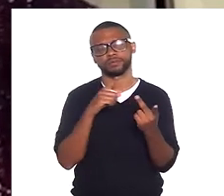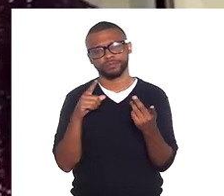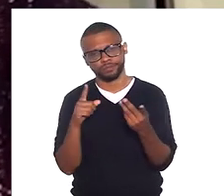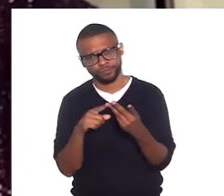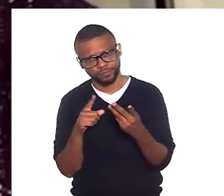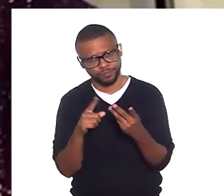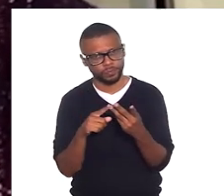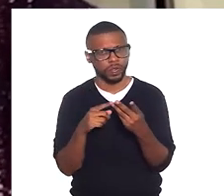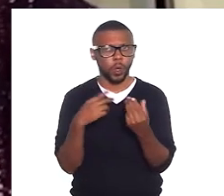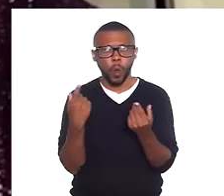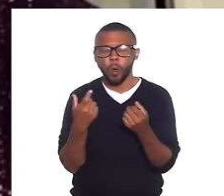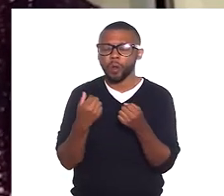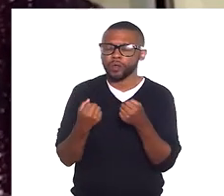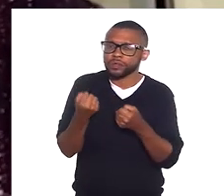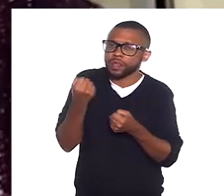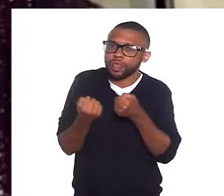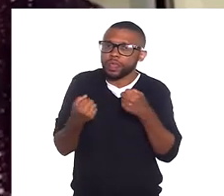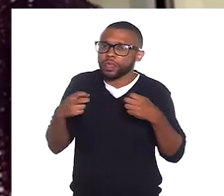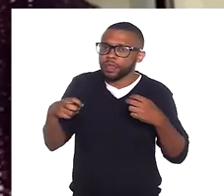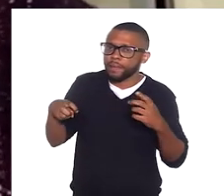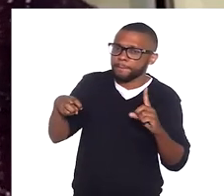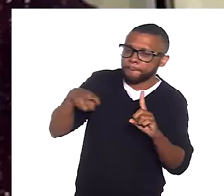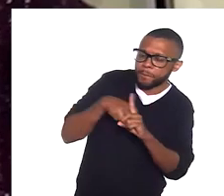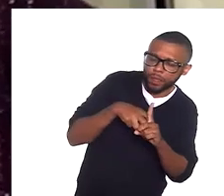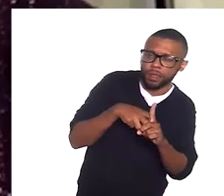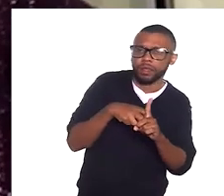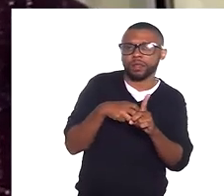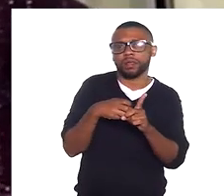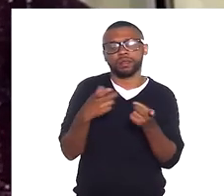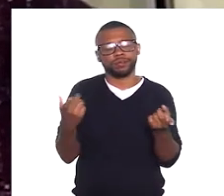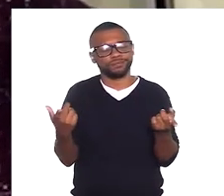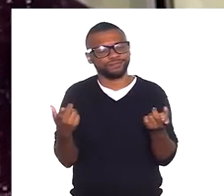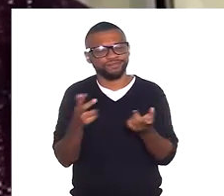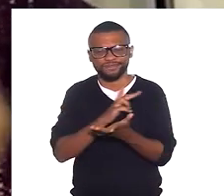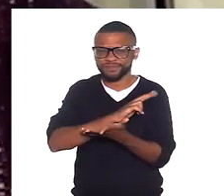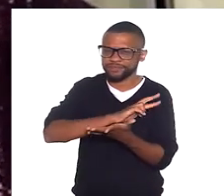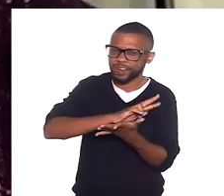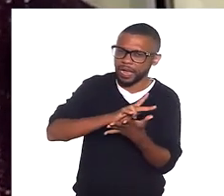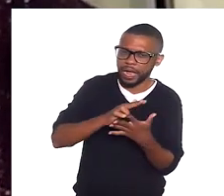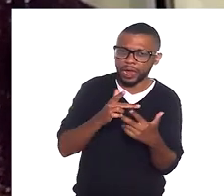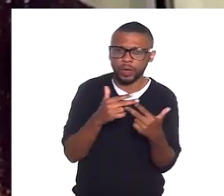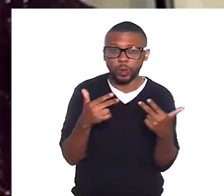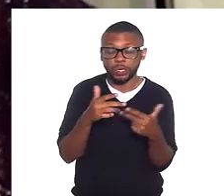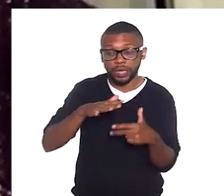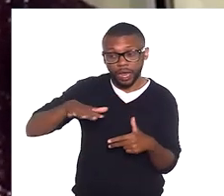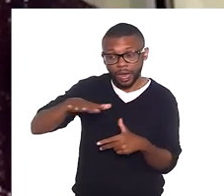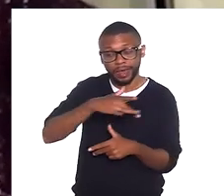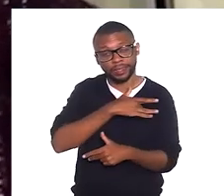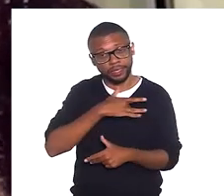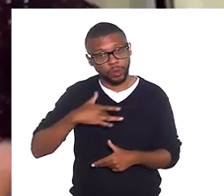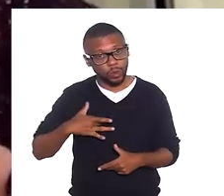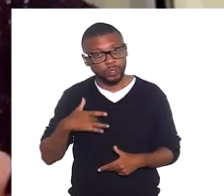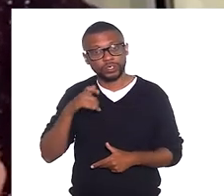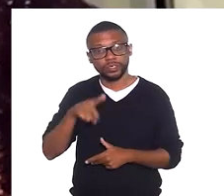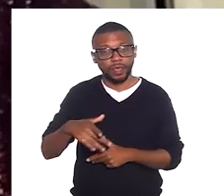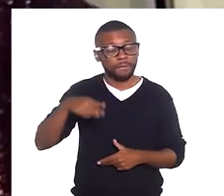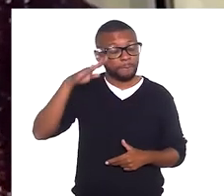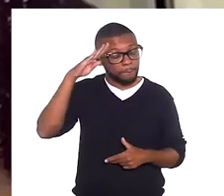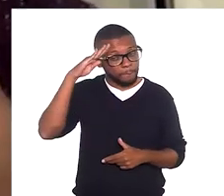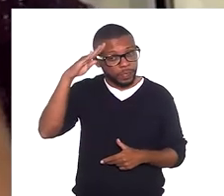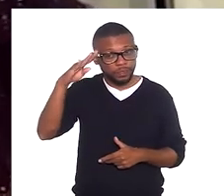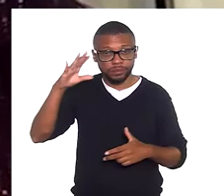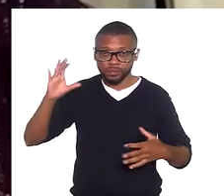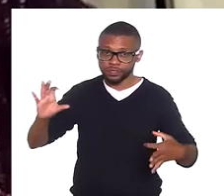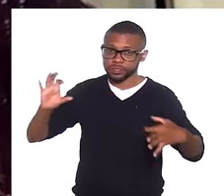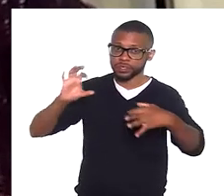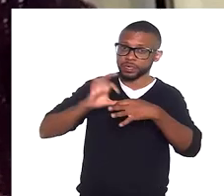é porta de entrada para uma questão de violência de trânsito, de acidente, de muitas coisas. Então, o serviço de saúde é uma grande porta de